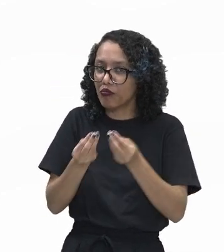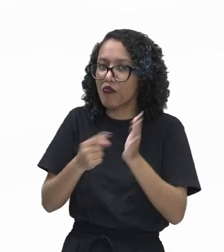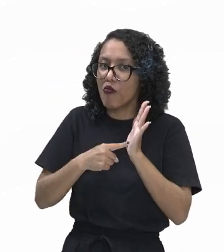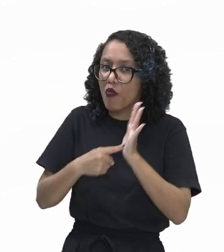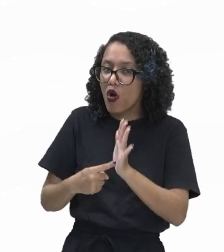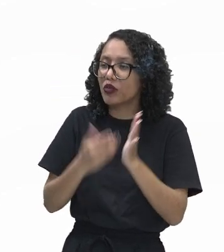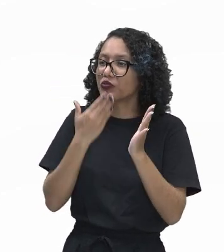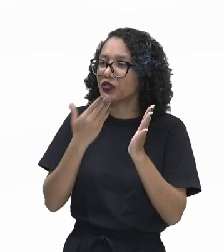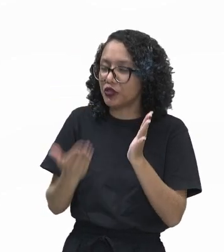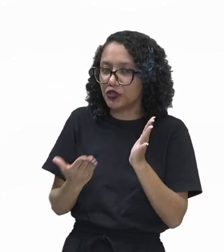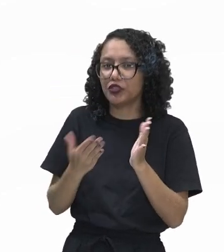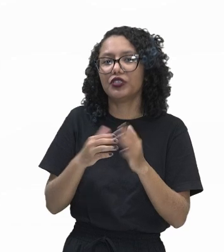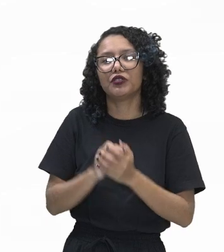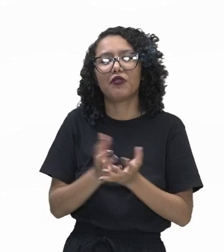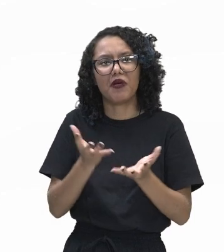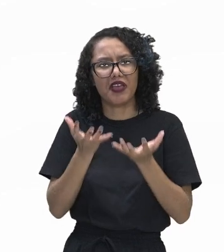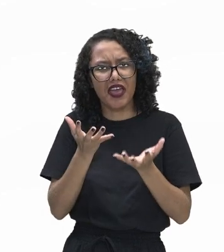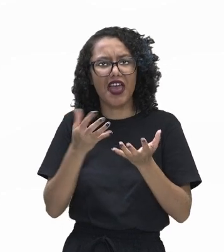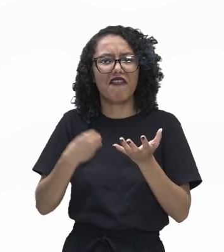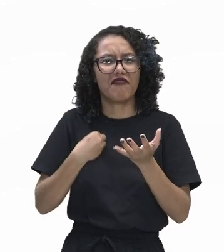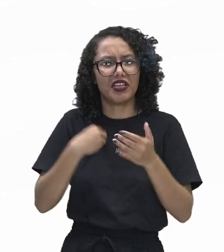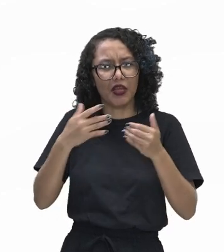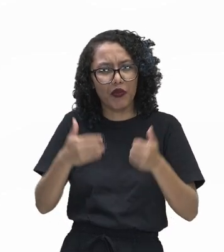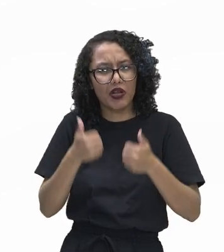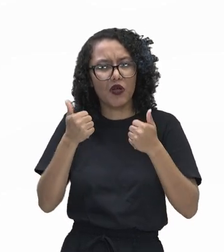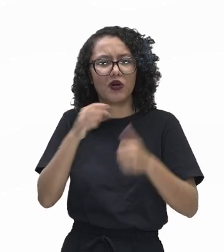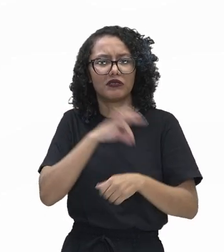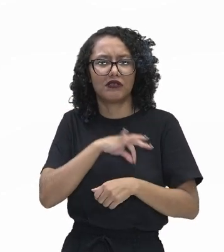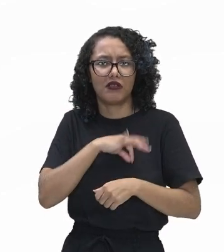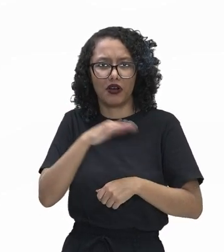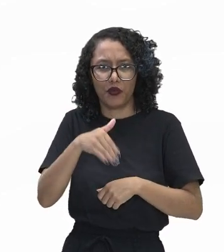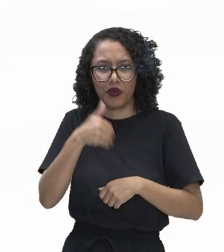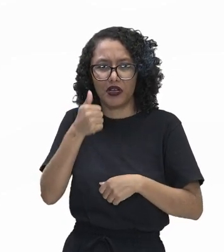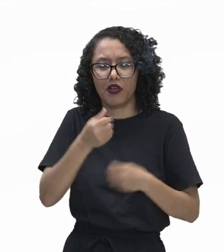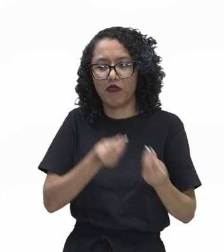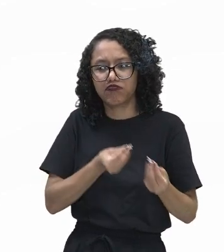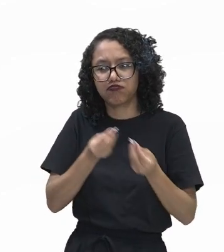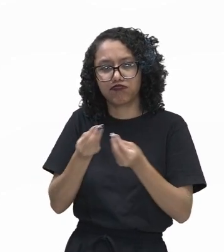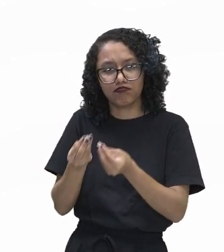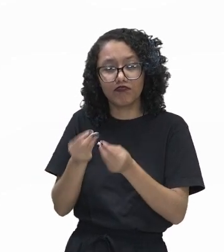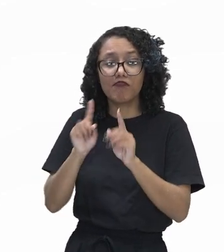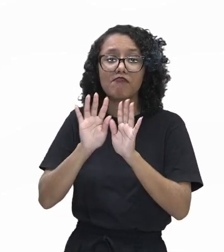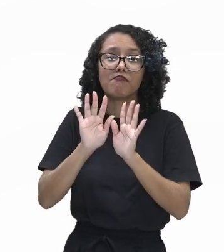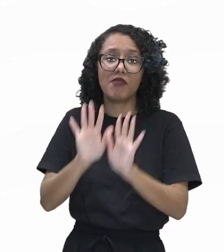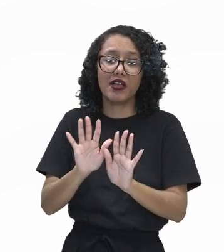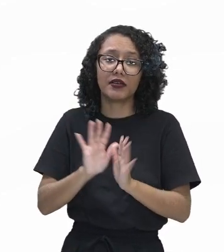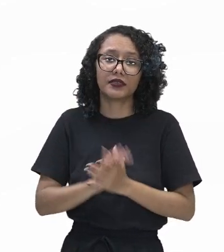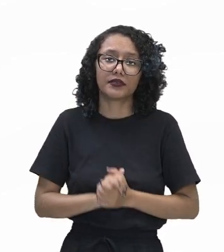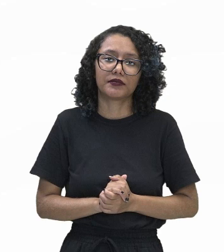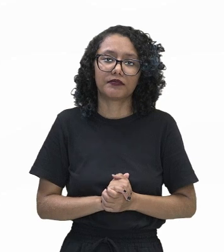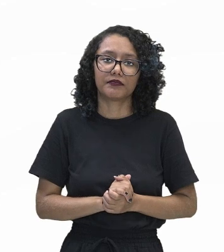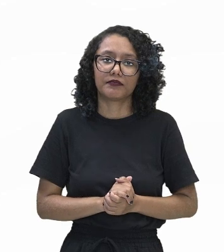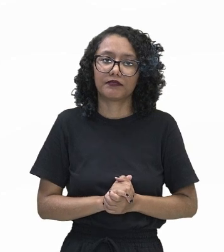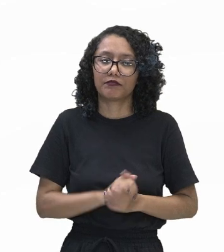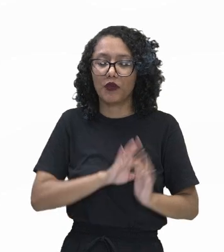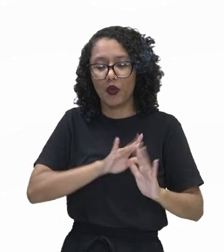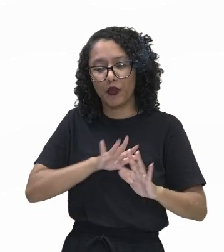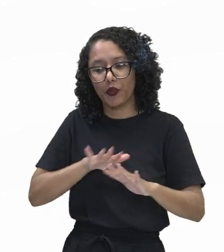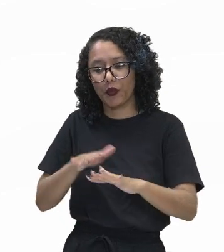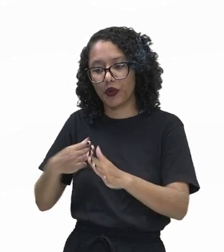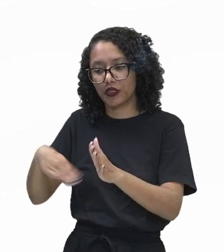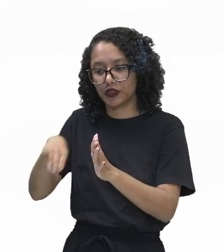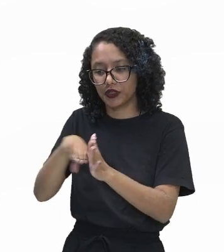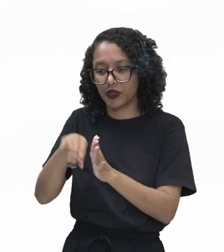seus pedidos por melhores condições de vida, de salário, ao czar. No entanto, ao chegar no palácio, essas pessoas